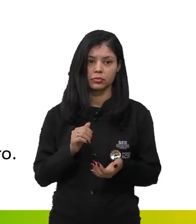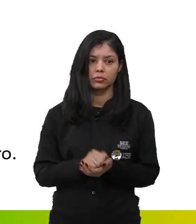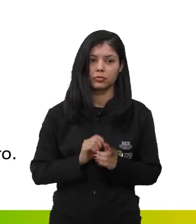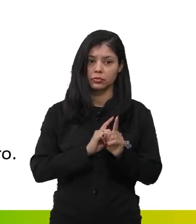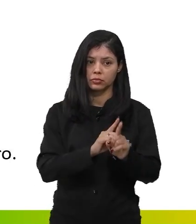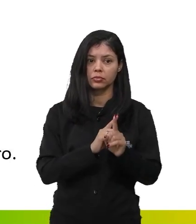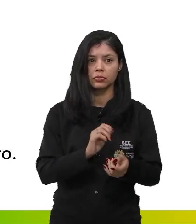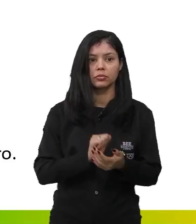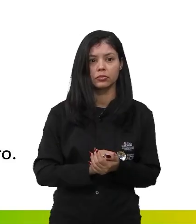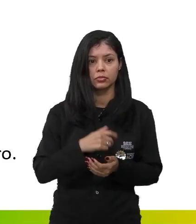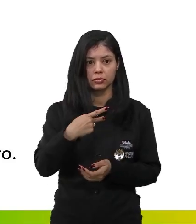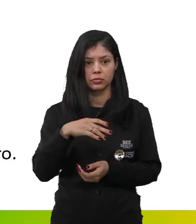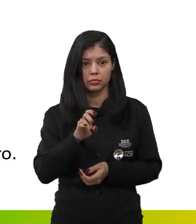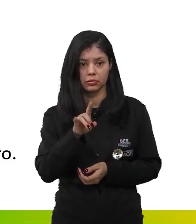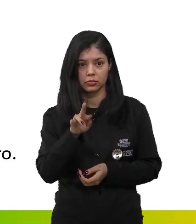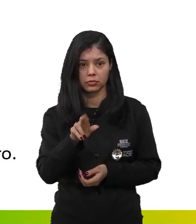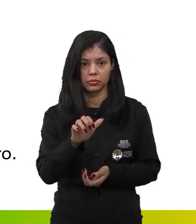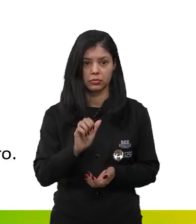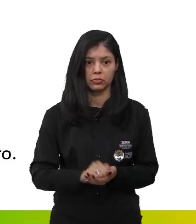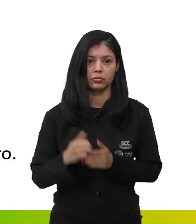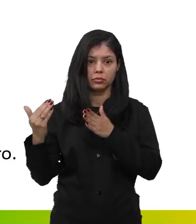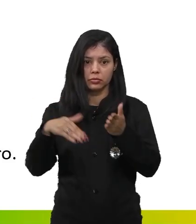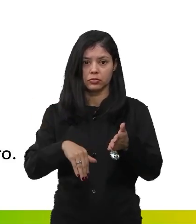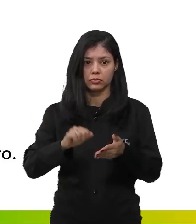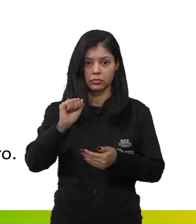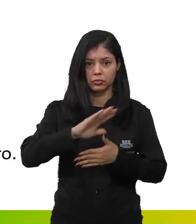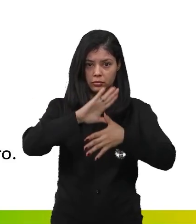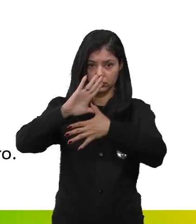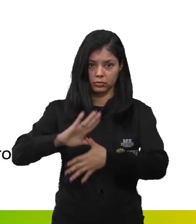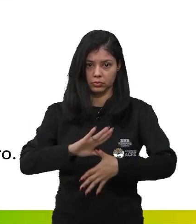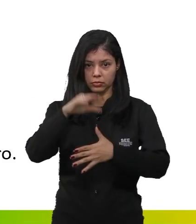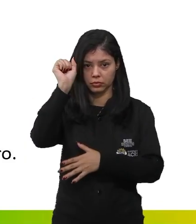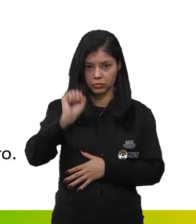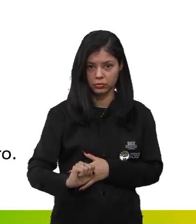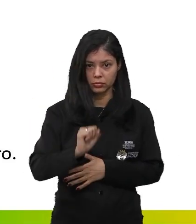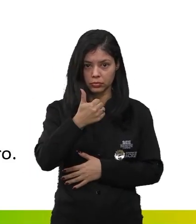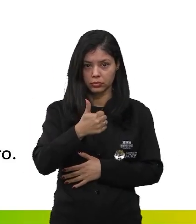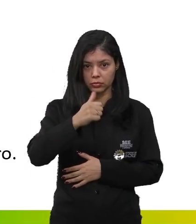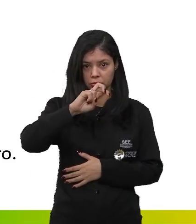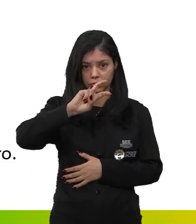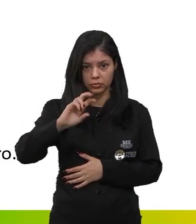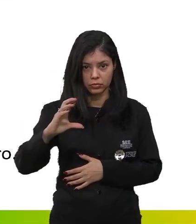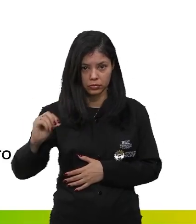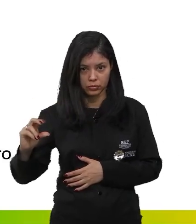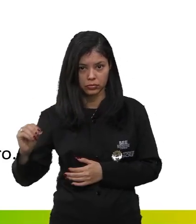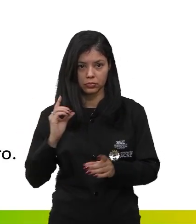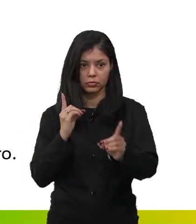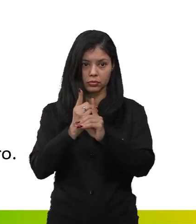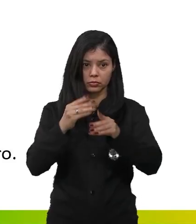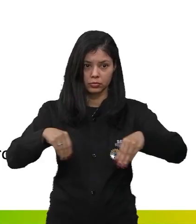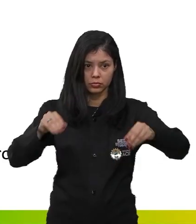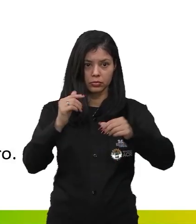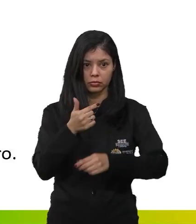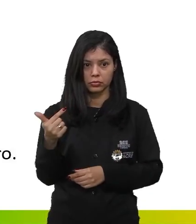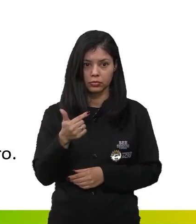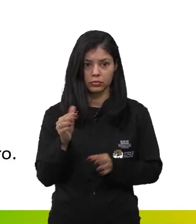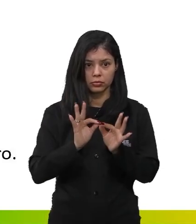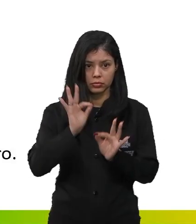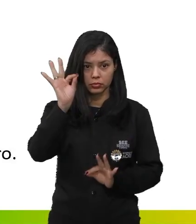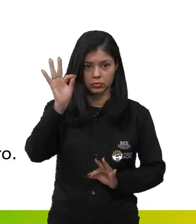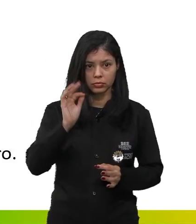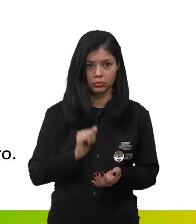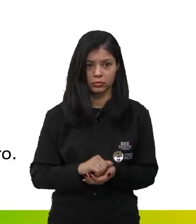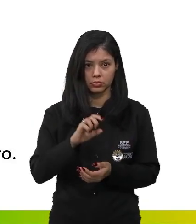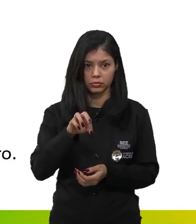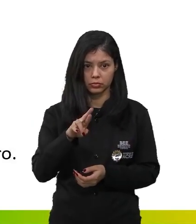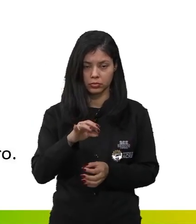acompanha comigo. Quando Pedro Álvares Cabral chegou ao litoral da América do Sul em 1500, encontrou terras que, segundo